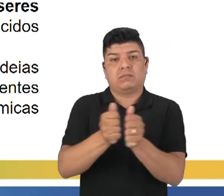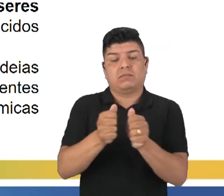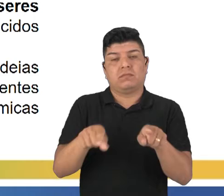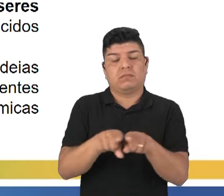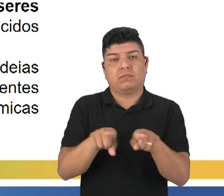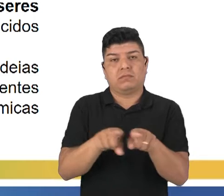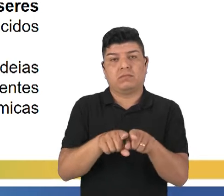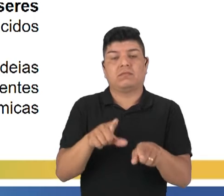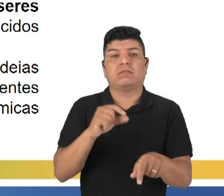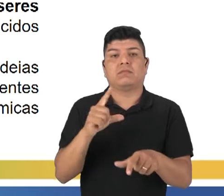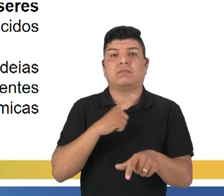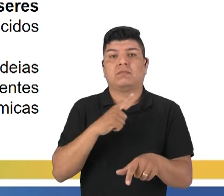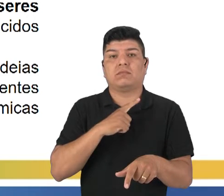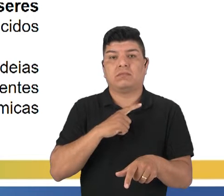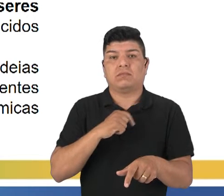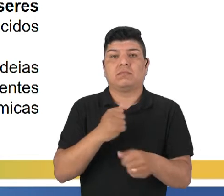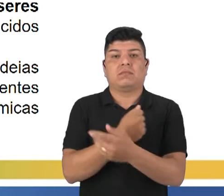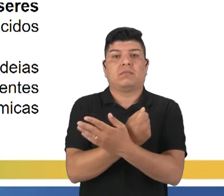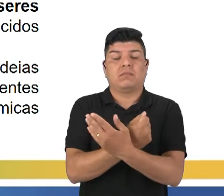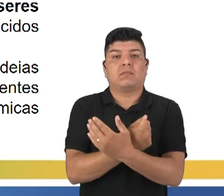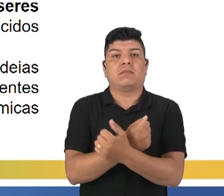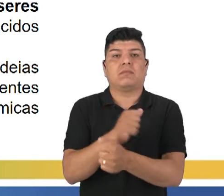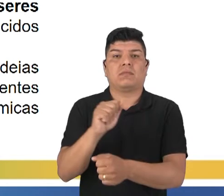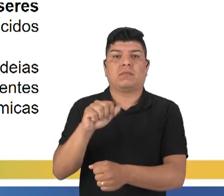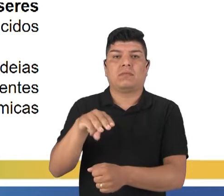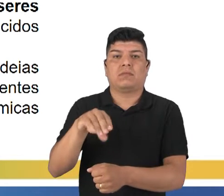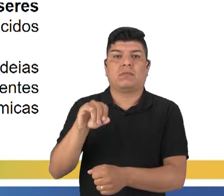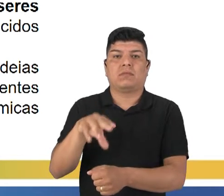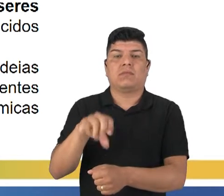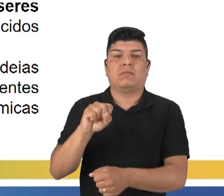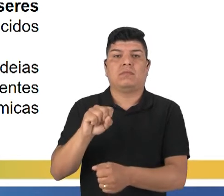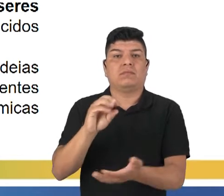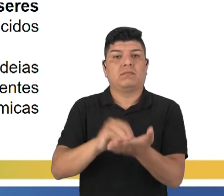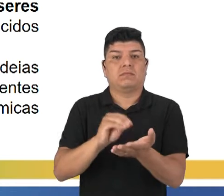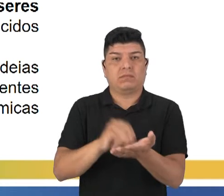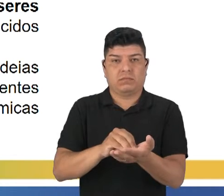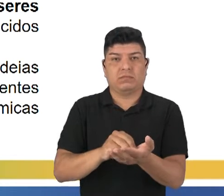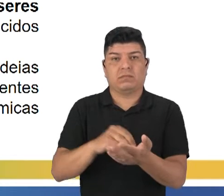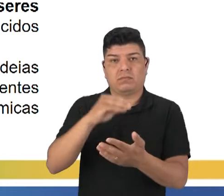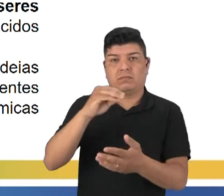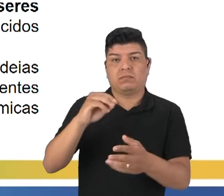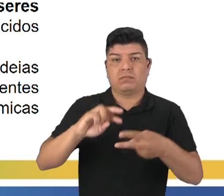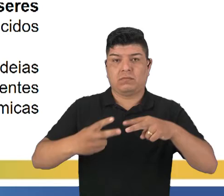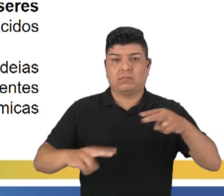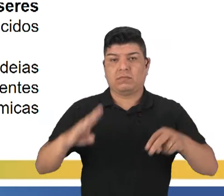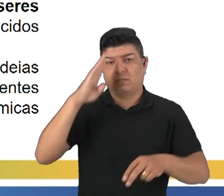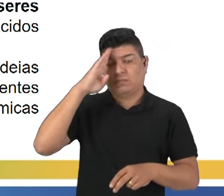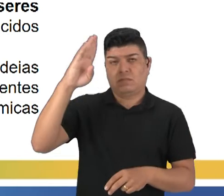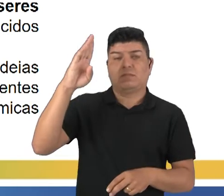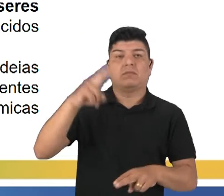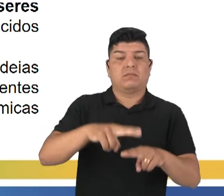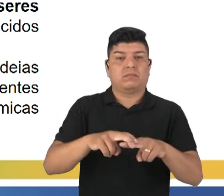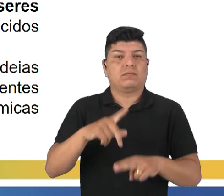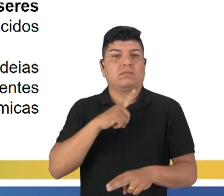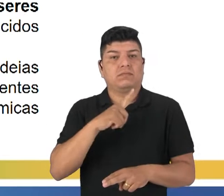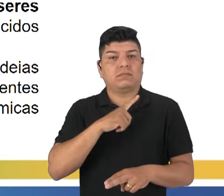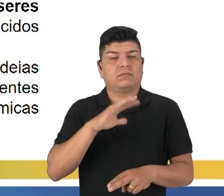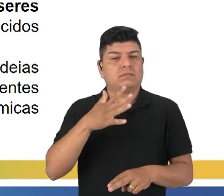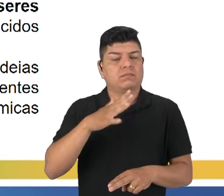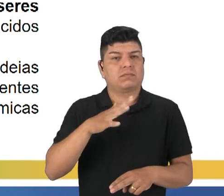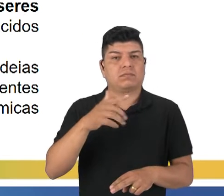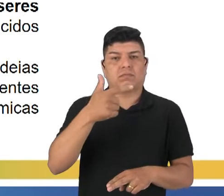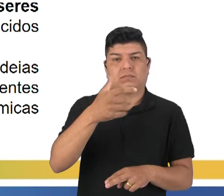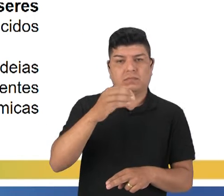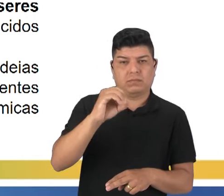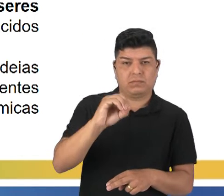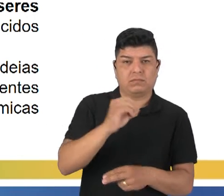adjacentes, constituídas por aminoácidos que não estão presentes nessa cadeia principal. Existem em torno de